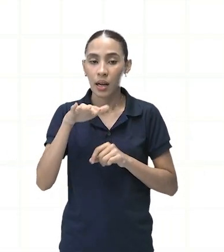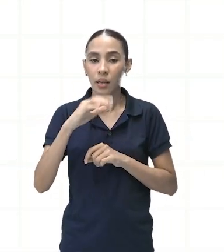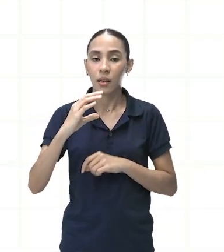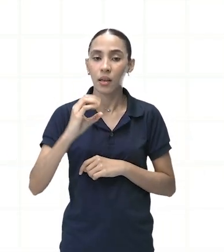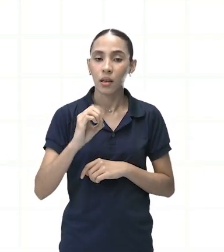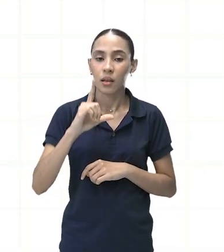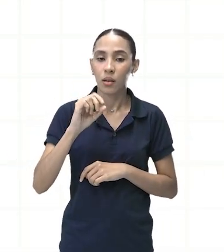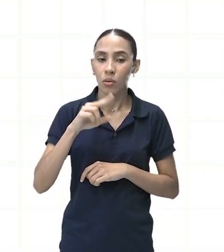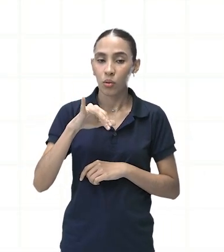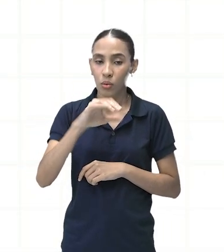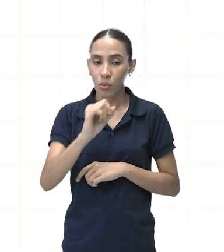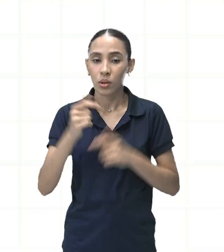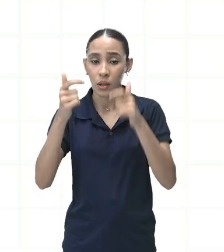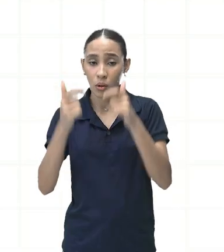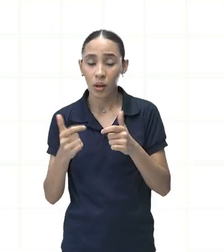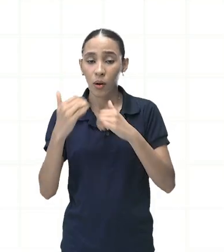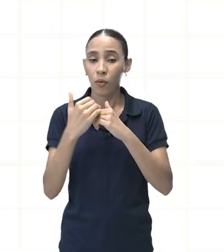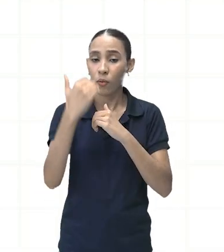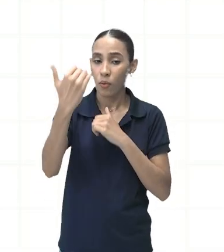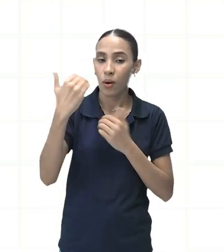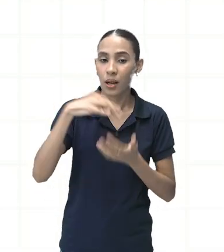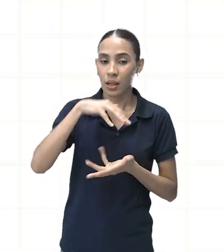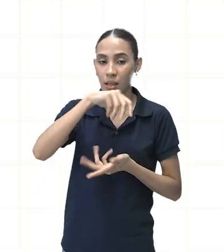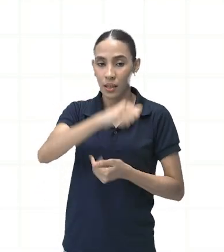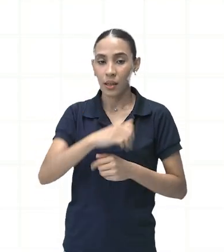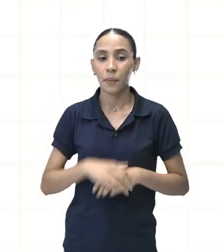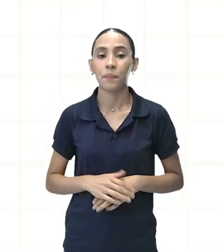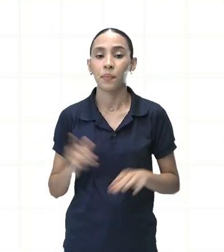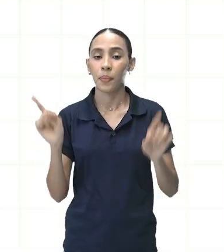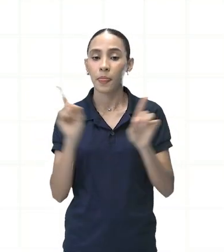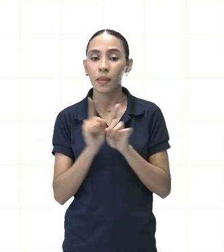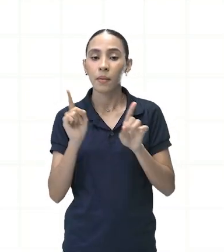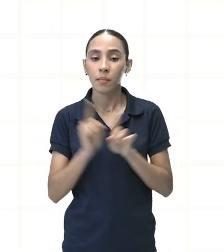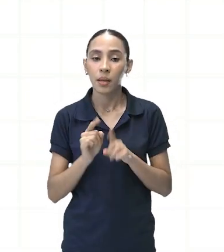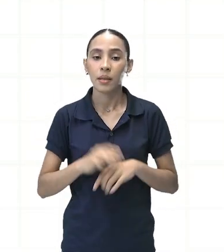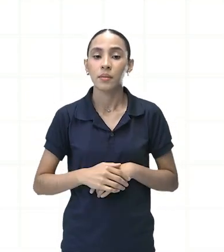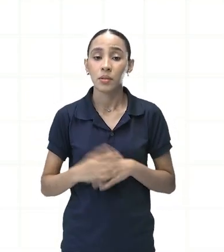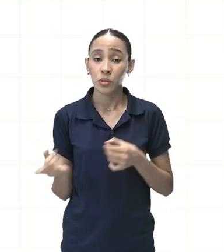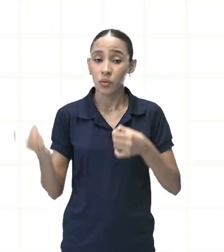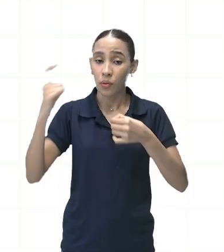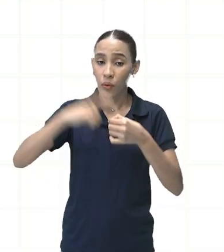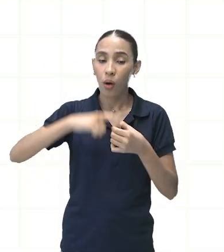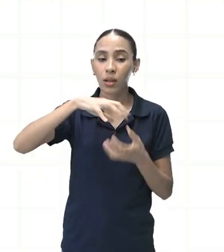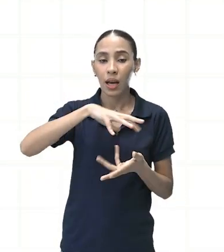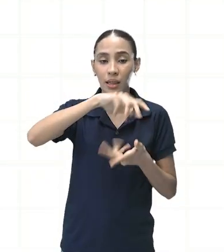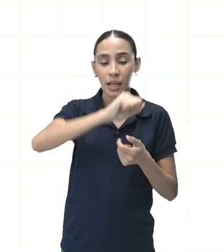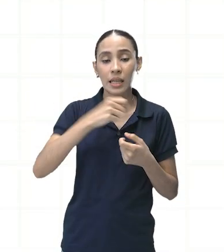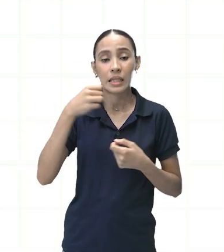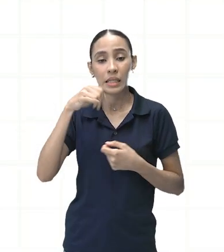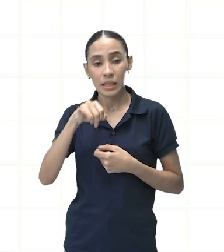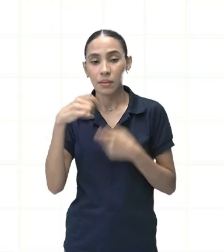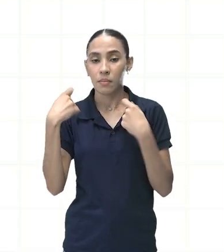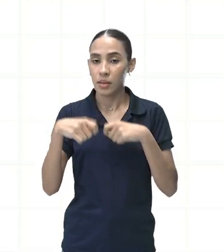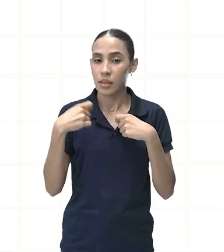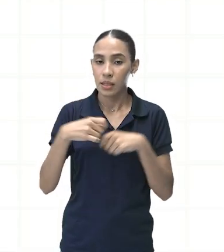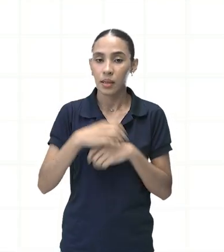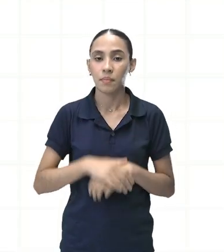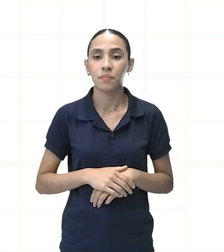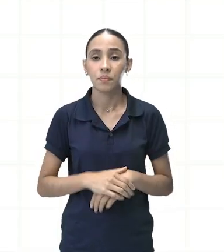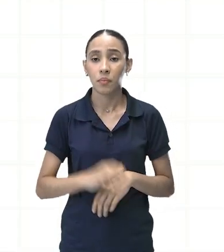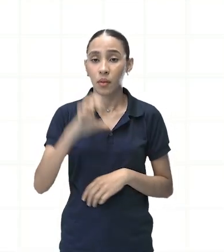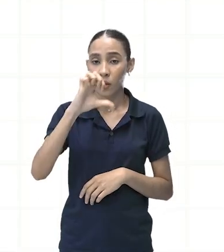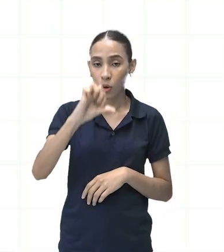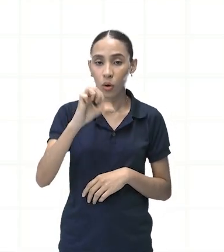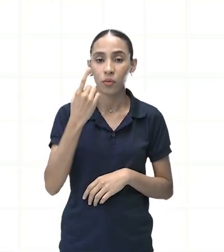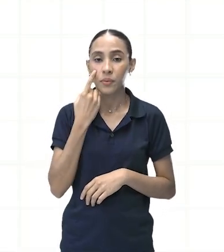da colônia, né, aí fora do planeta, bem como de volta à Terra, se necessário. No